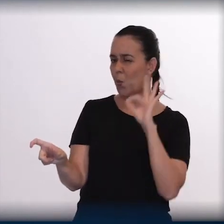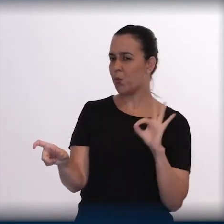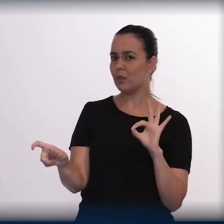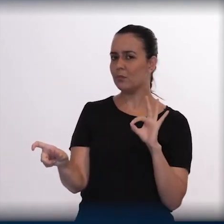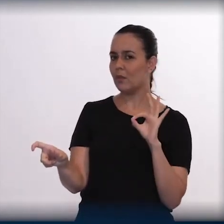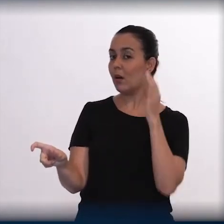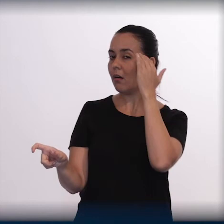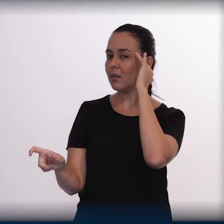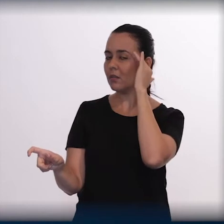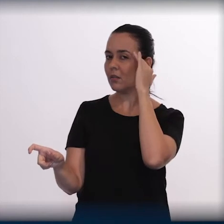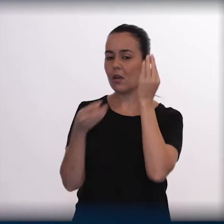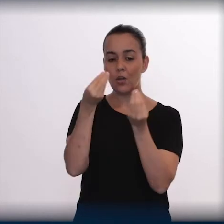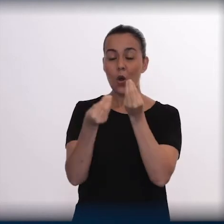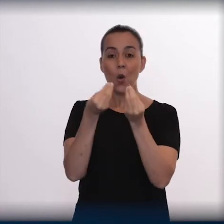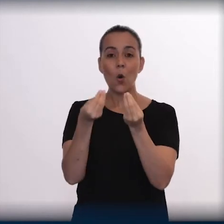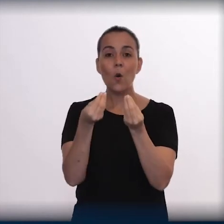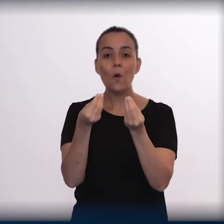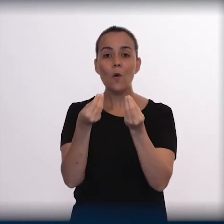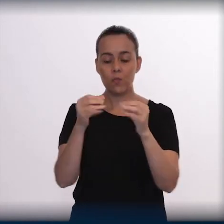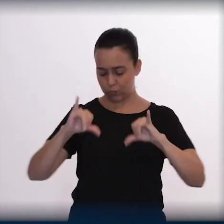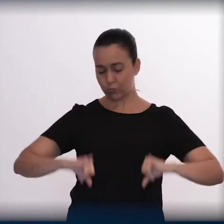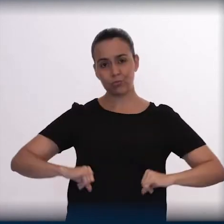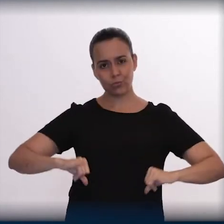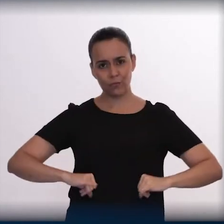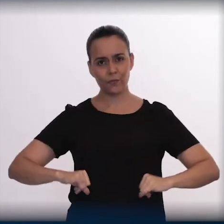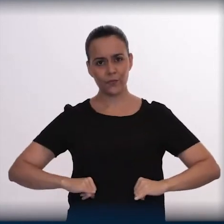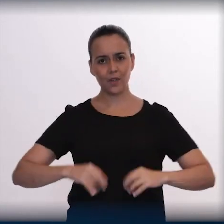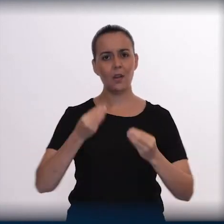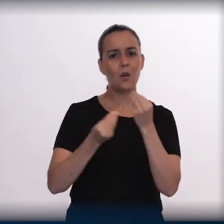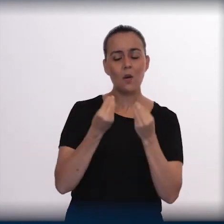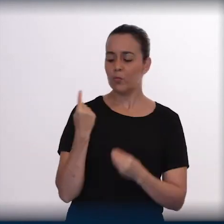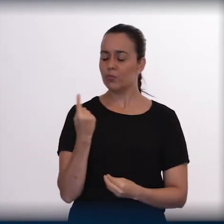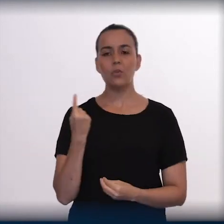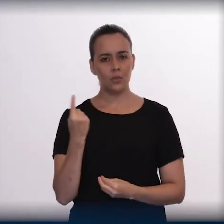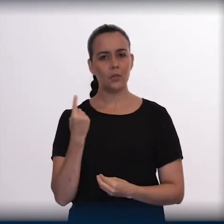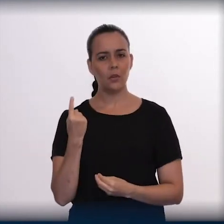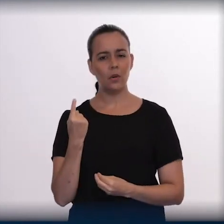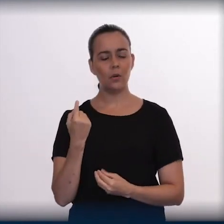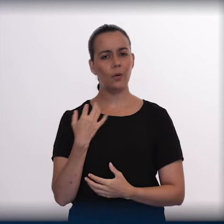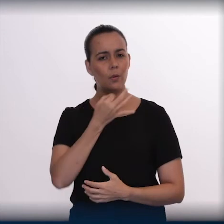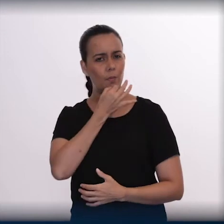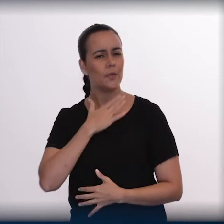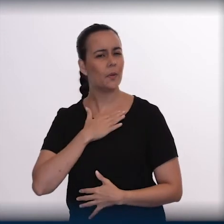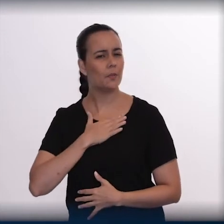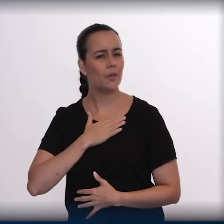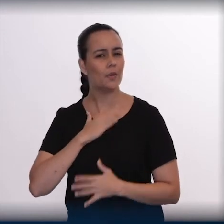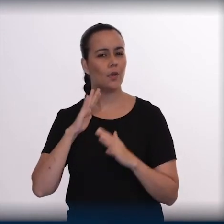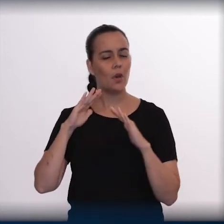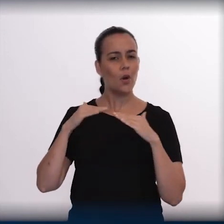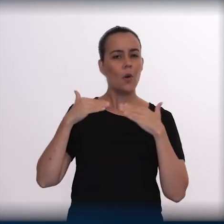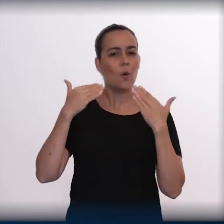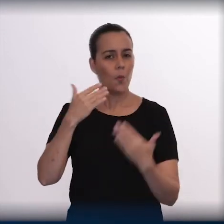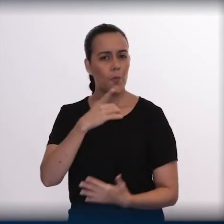de solidão, para quem está sofrendo. Eu arriscaria dizer que, no mais das vezes, quando a gente está muito